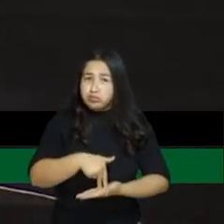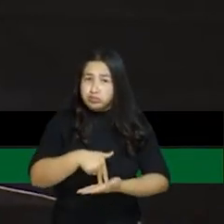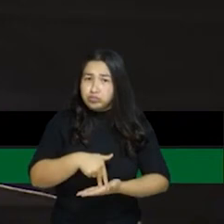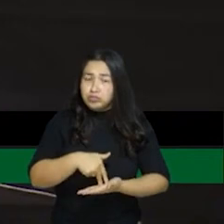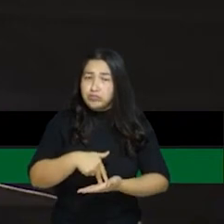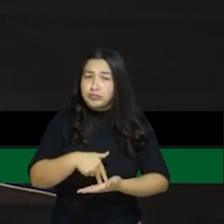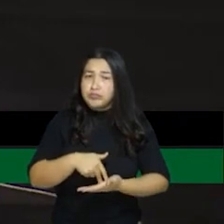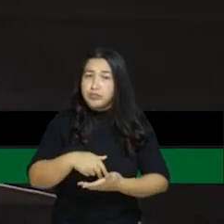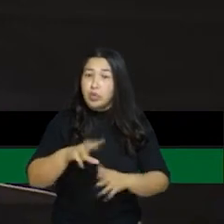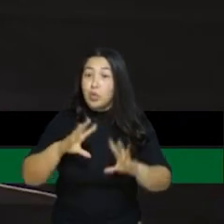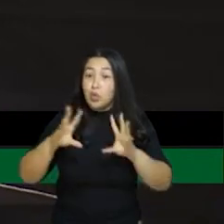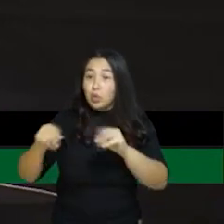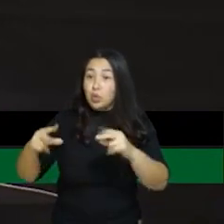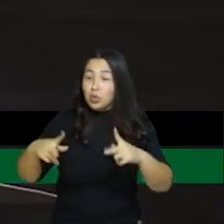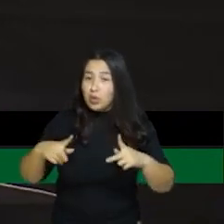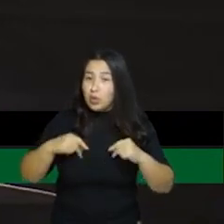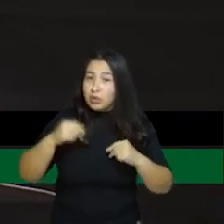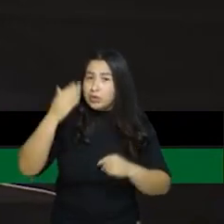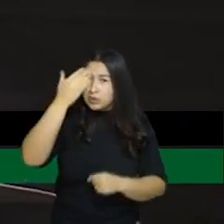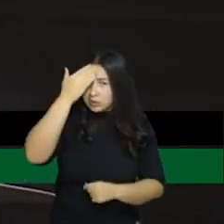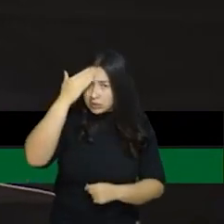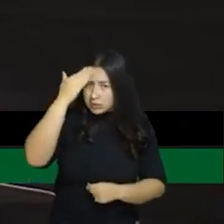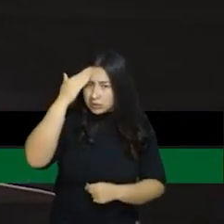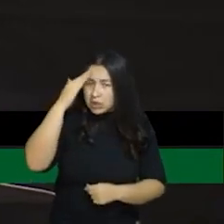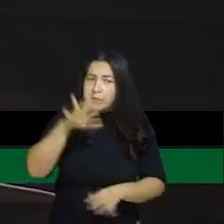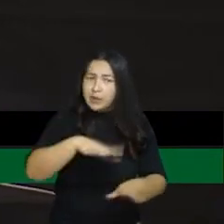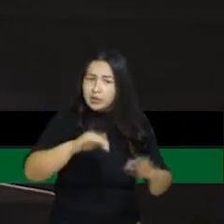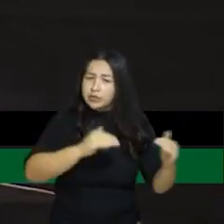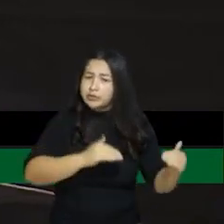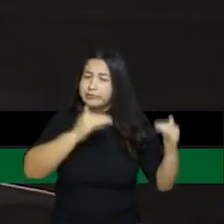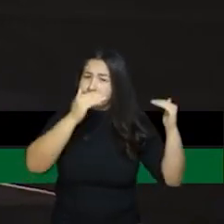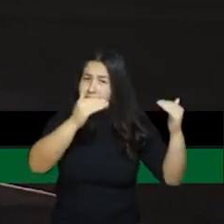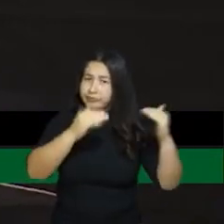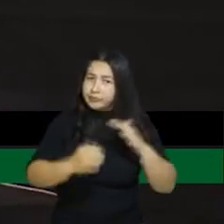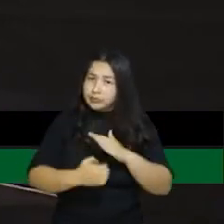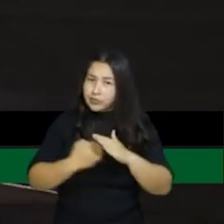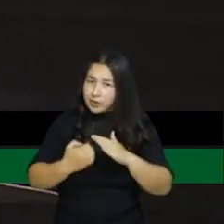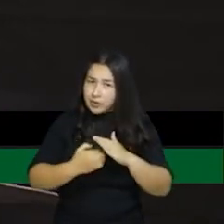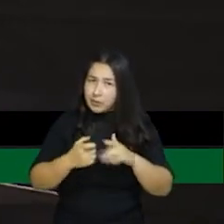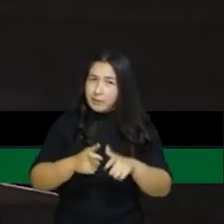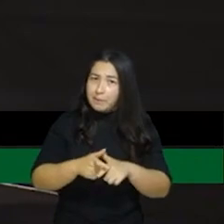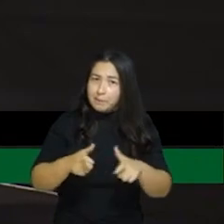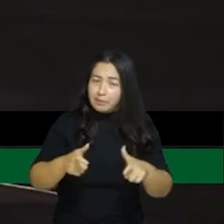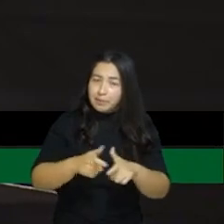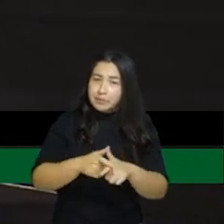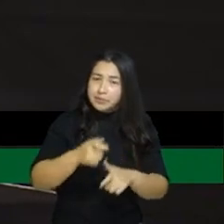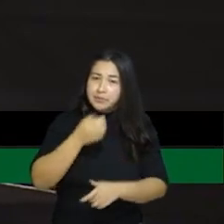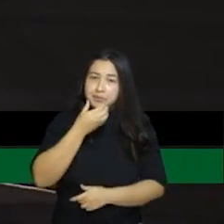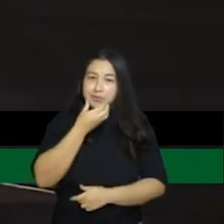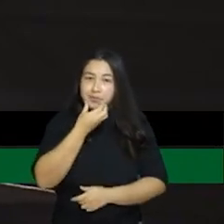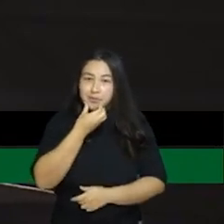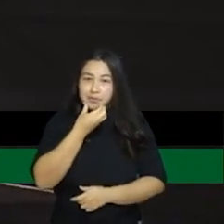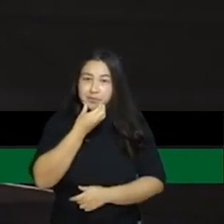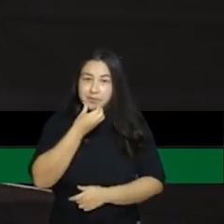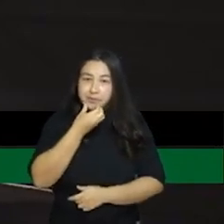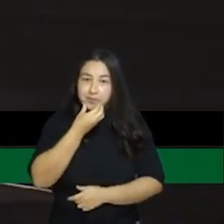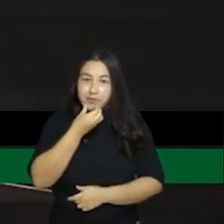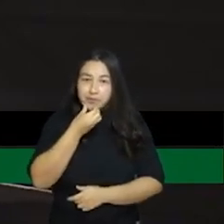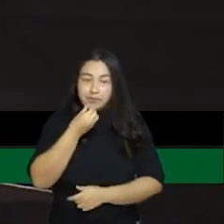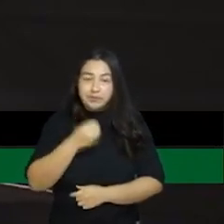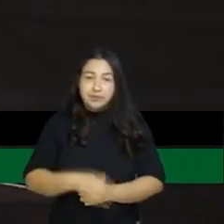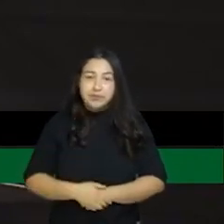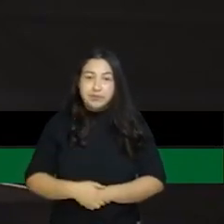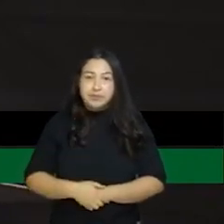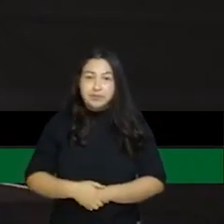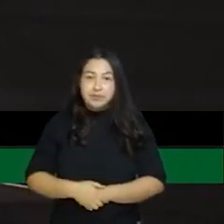somos reconhecidos como autoridades no que diz respeito a micro e pequenas empresas. Somos mais